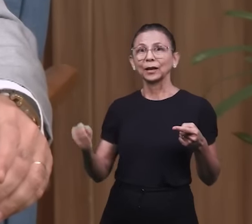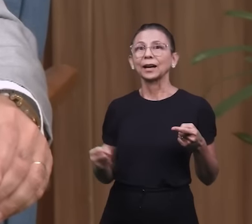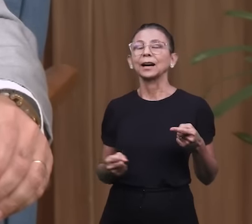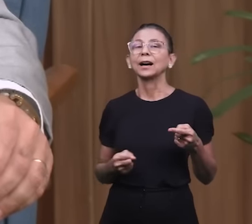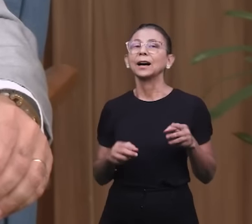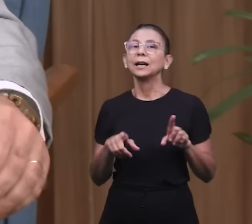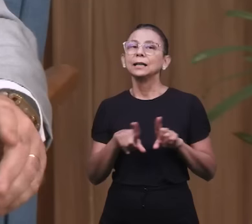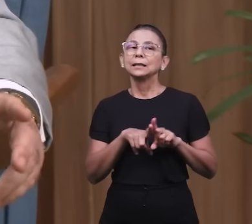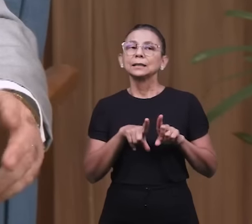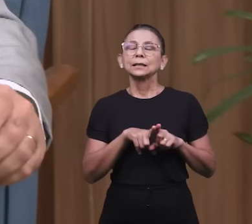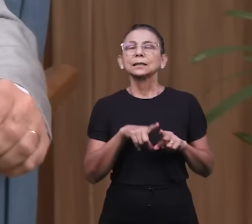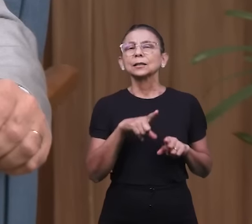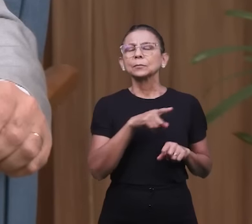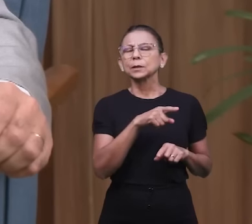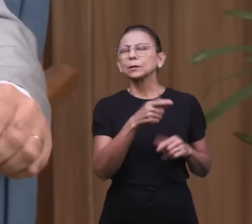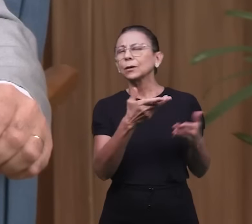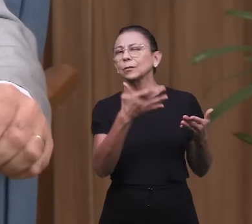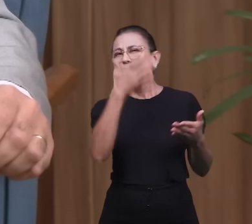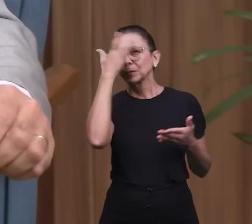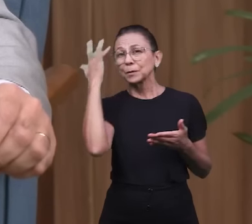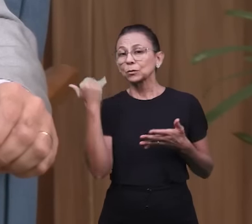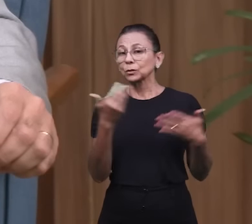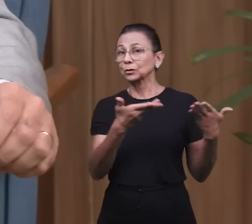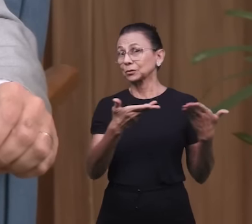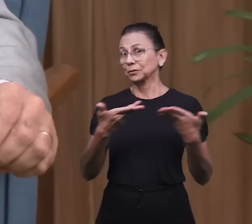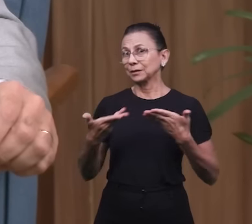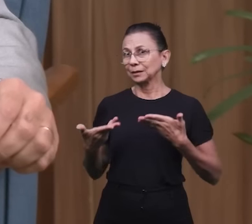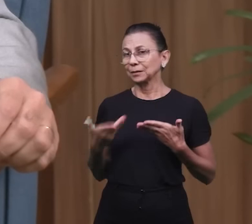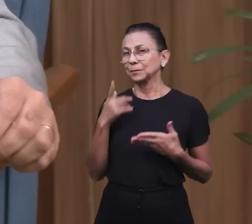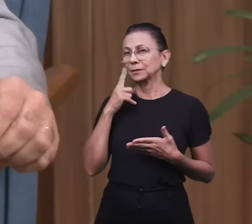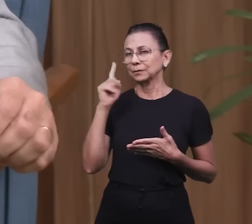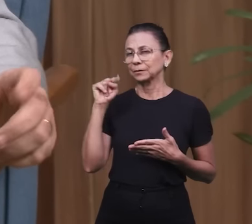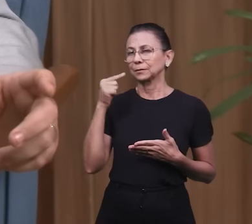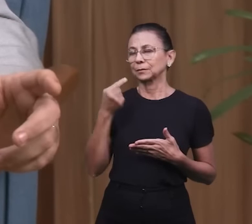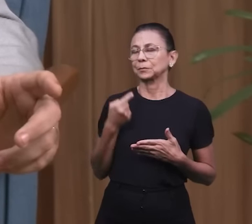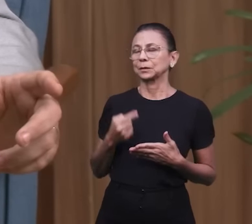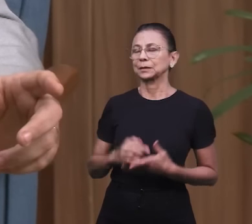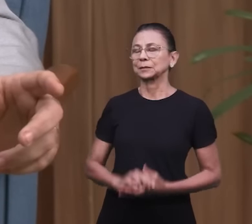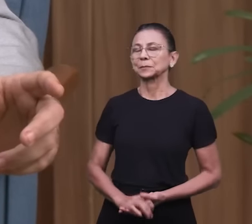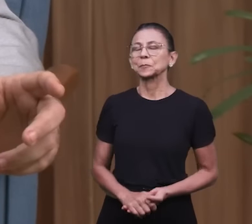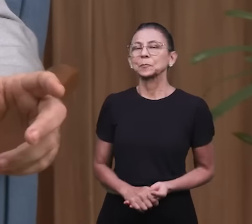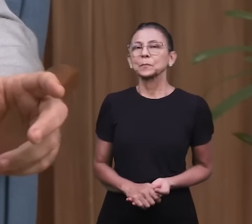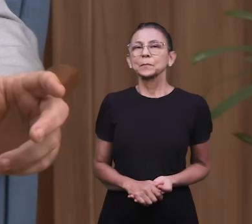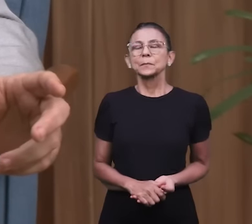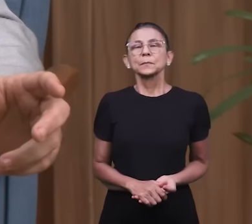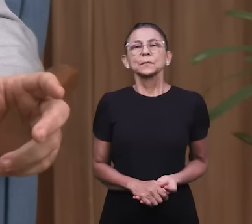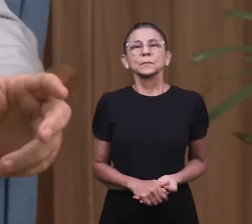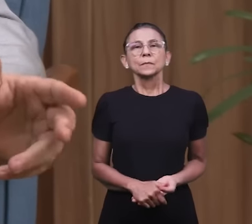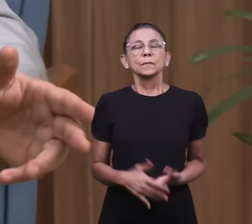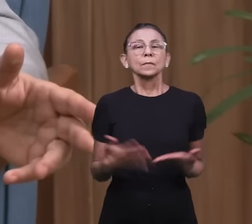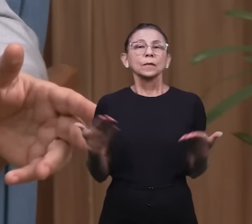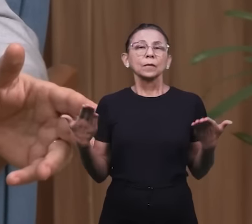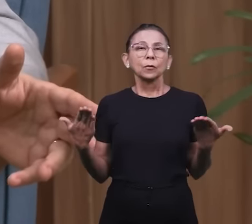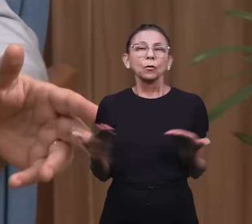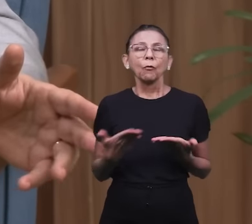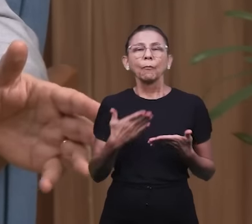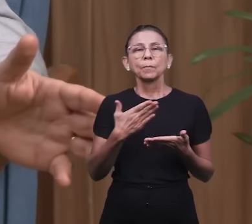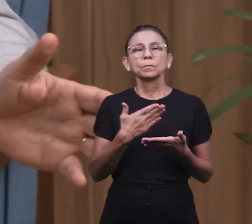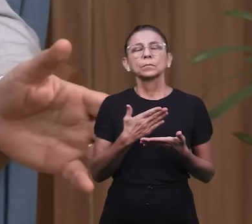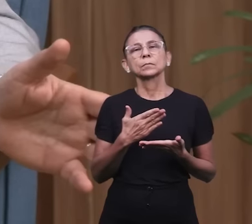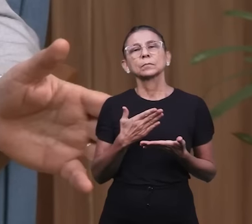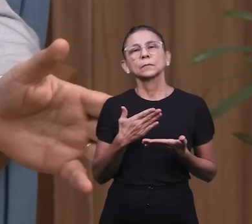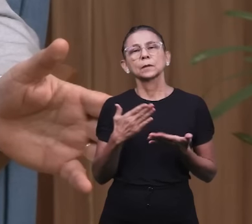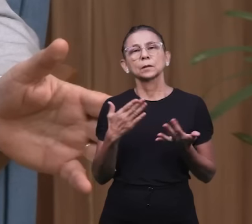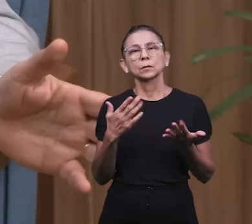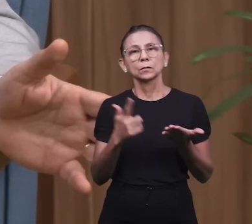um convidado primeira vez que ele vem você vai saber quem é daqui a pouquinho e nós vamos conversar sobre aquilo que aprendemos no livro de